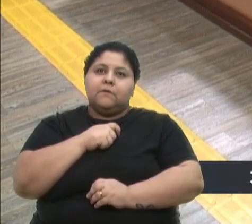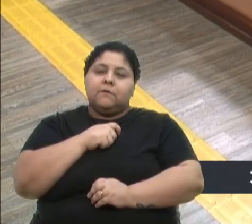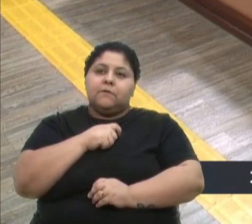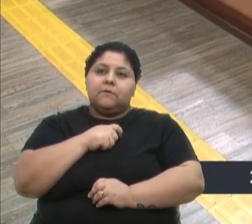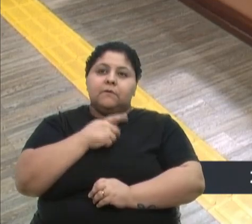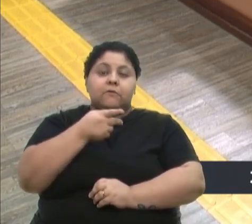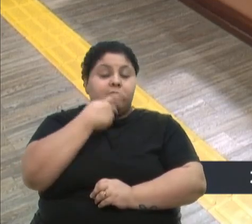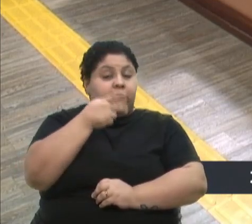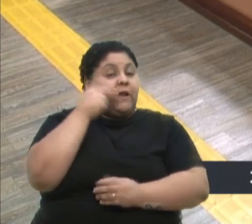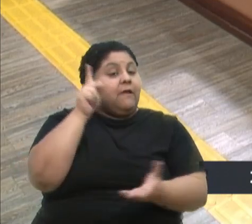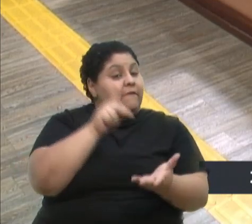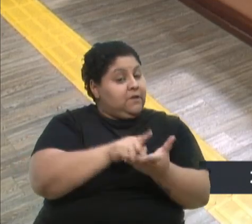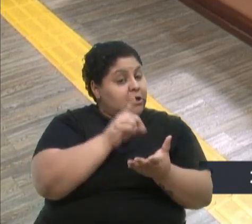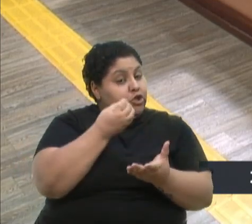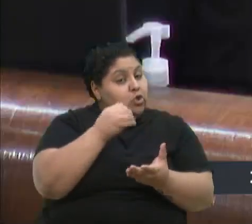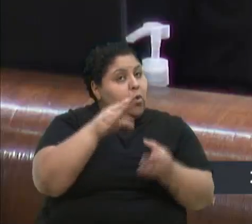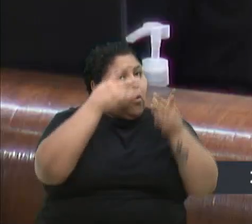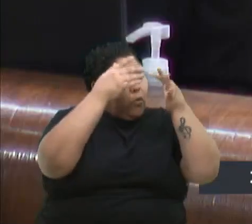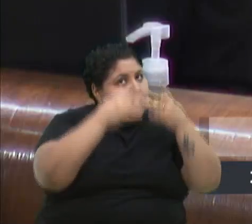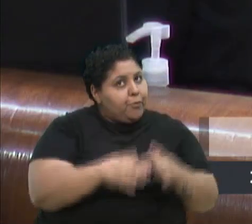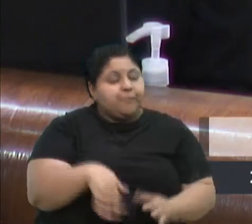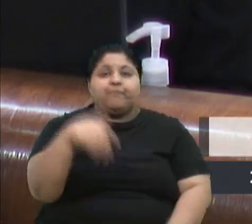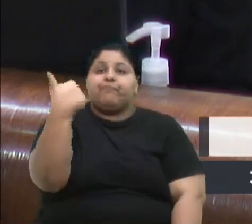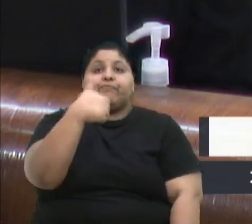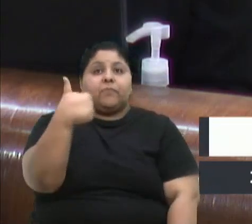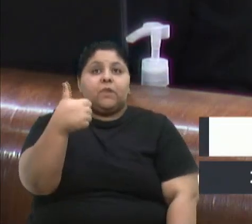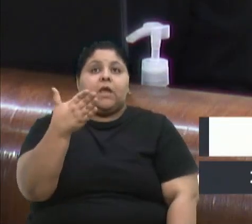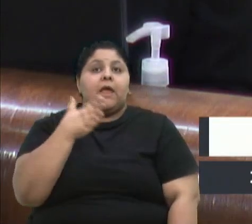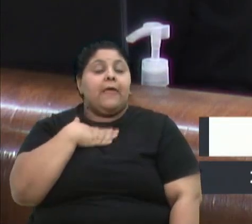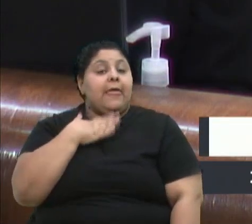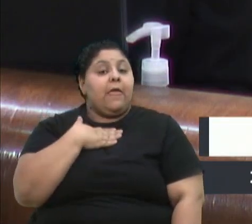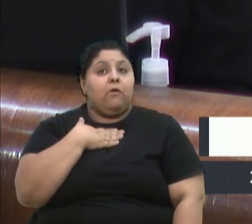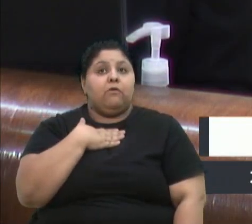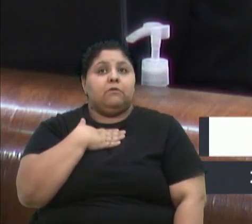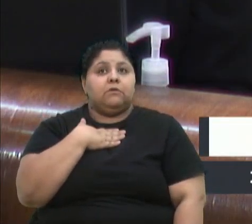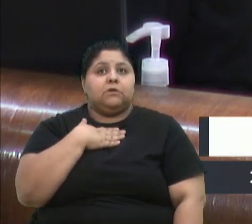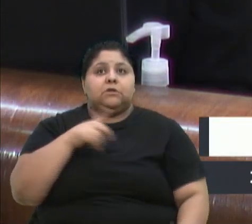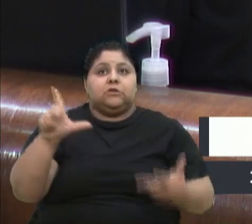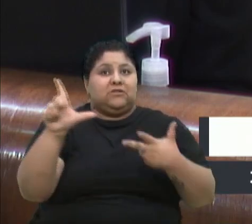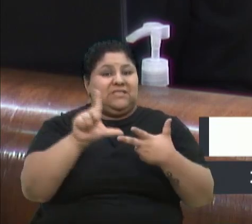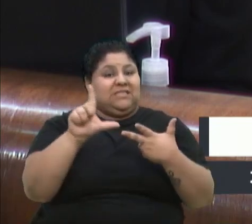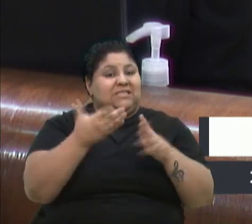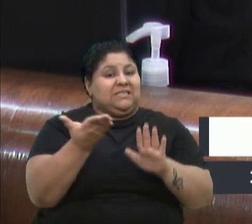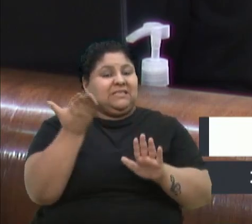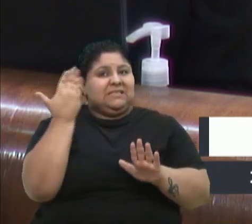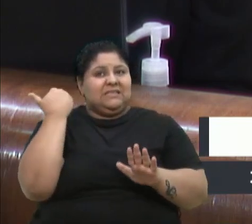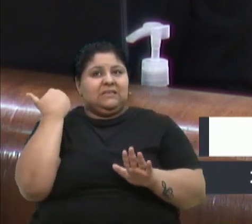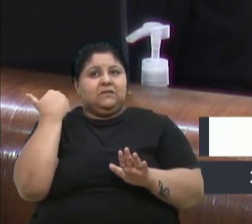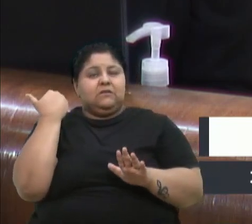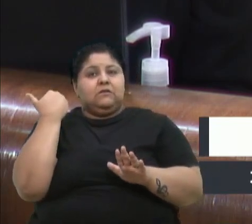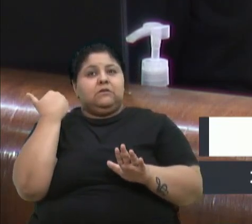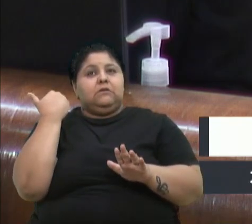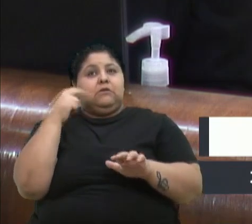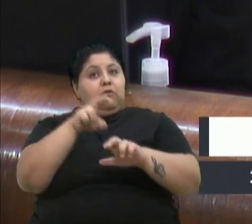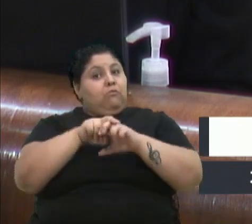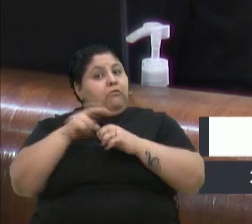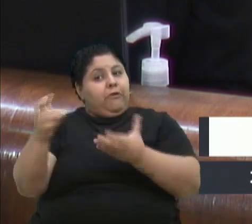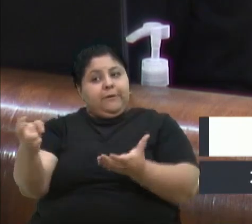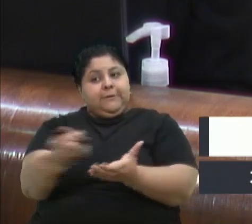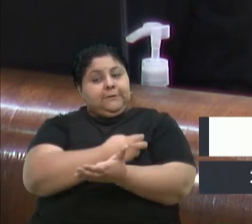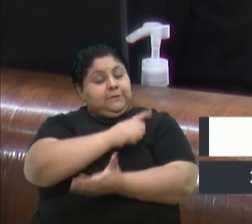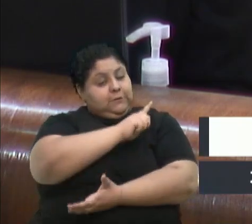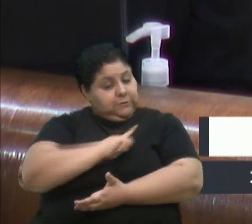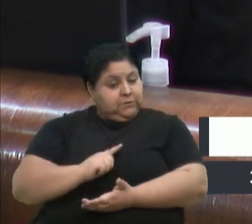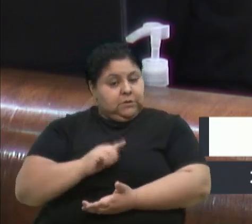ou a verdade ou me explicar. Primeiro lugar, que eu não estava na legislatura passada por causa da cassação do governo. Eu